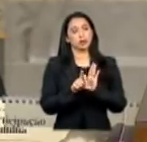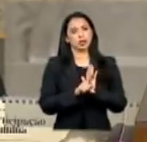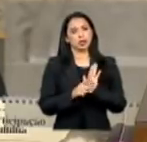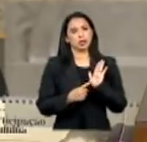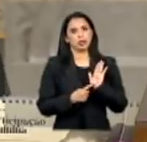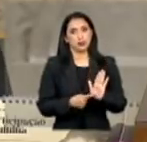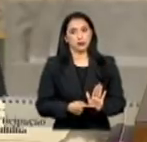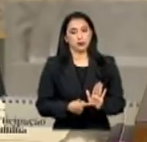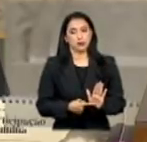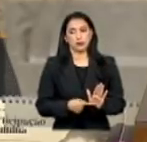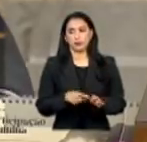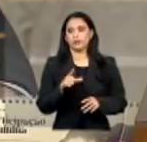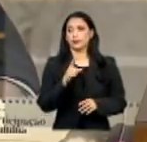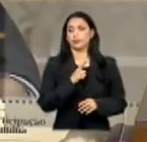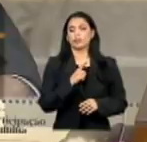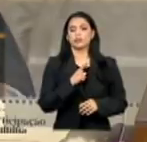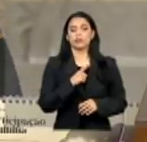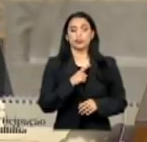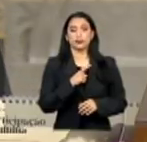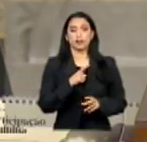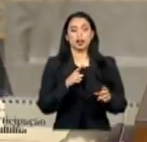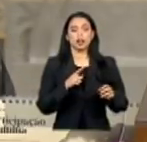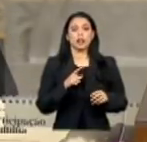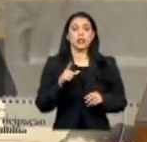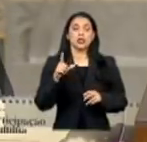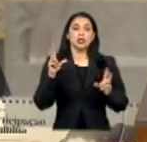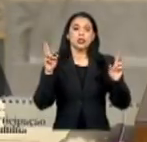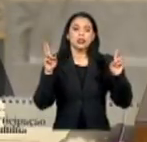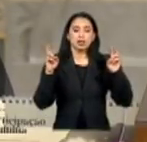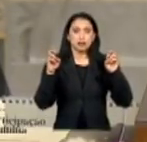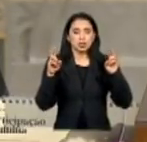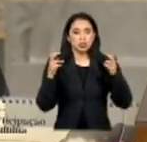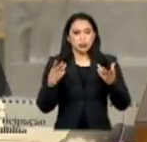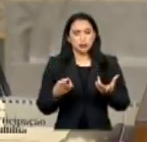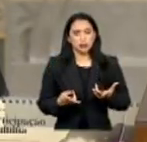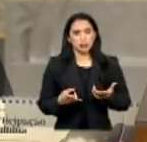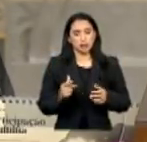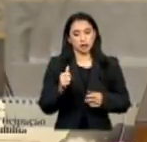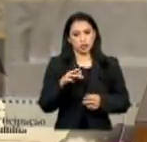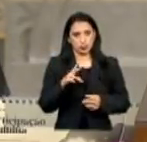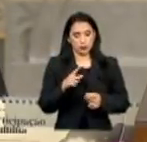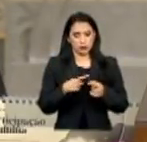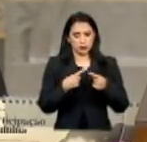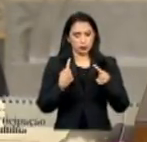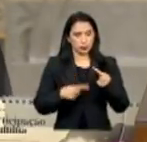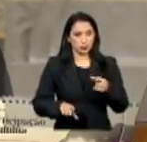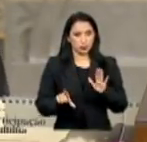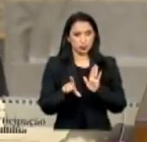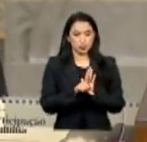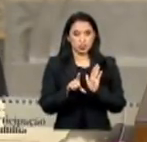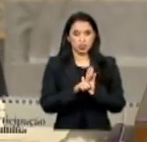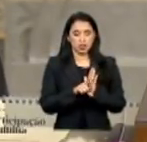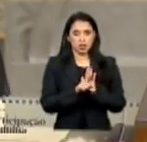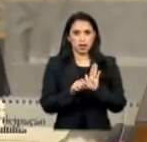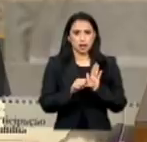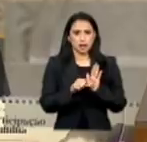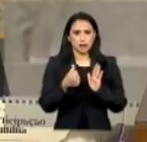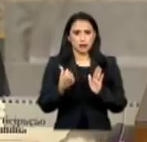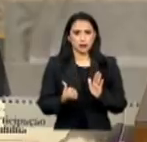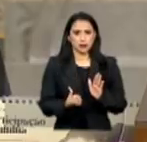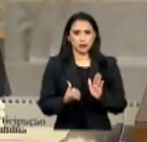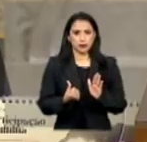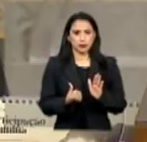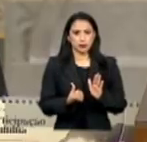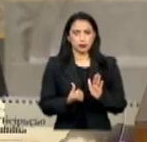ocorre pela teoria das novidades a prática de um ato em desconformidade com a forma prevista em lei é o primeiro requisito essencial